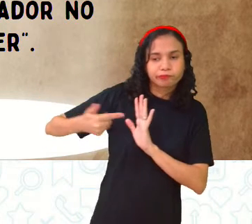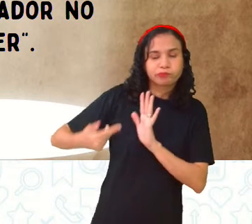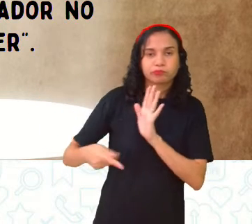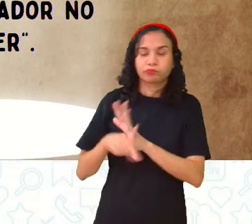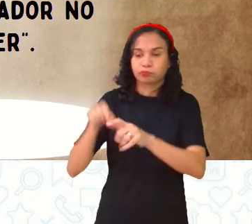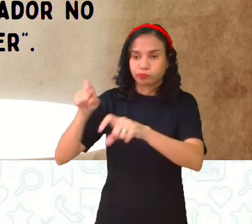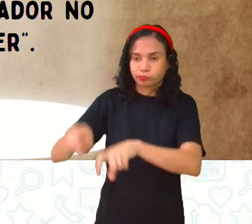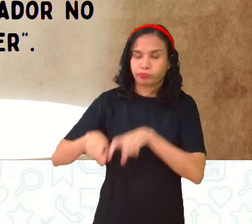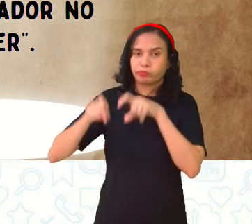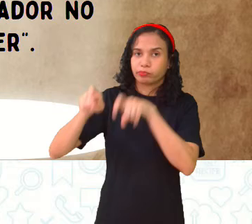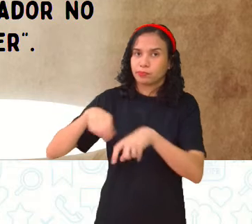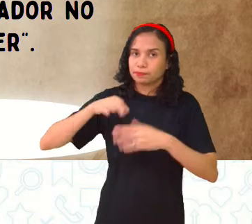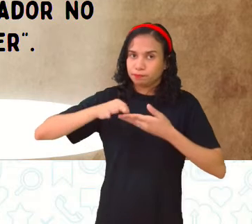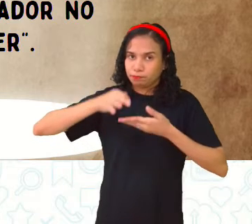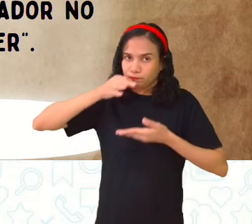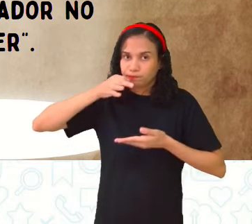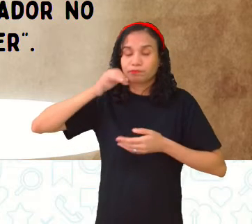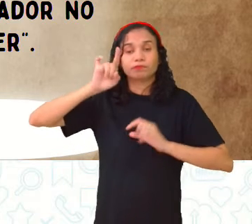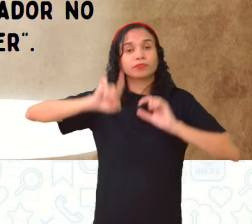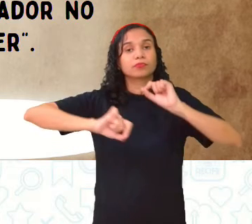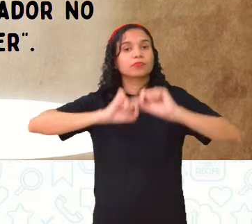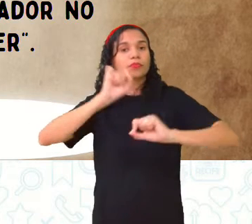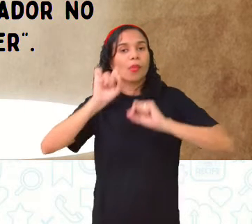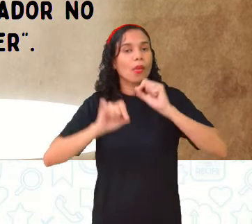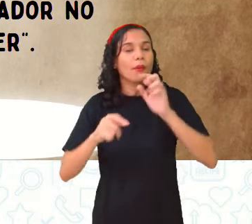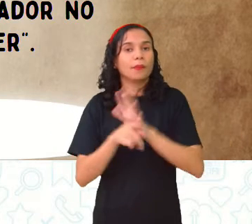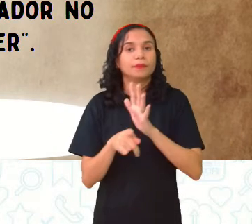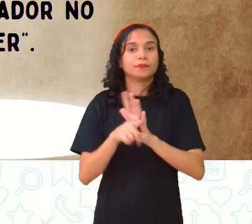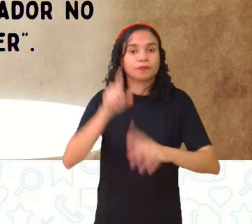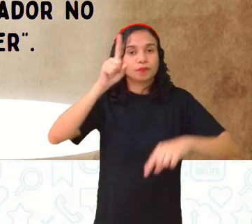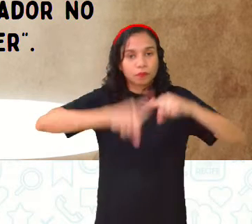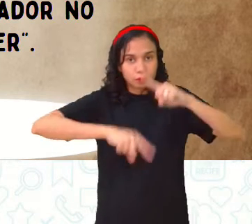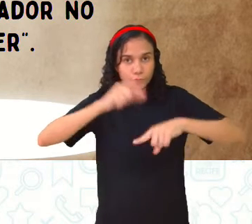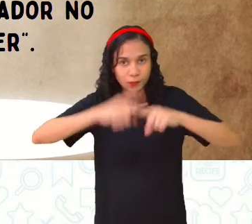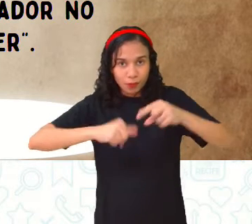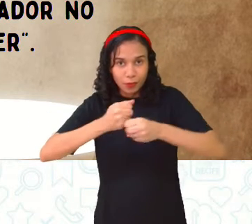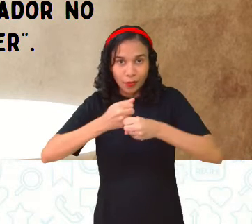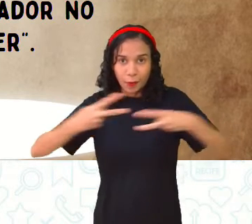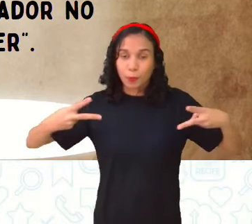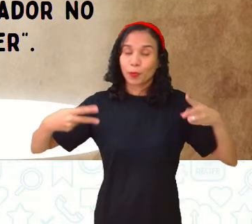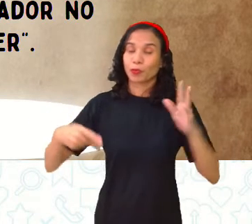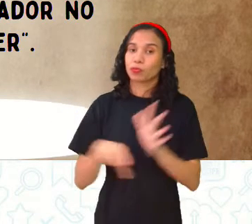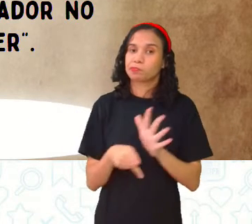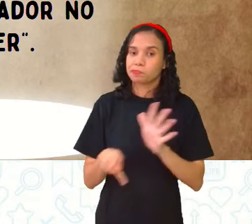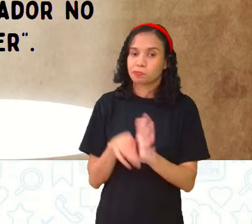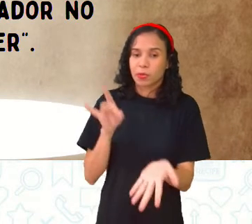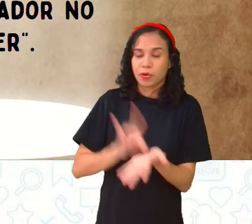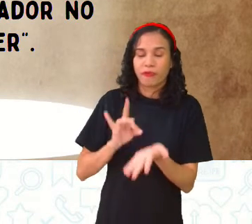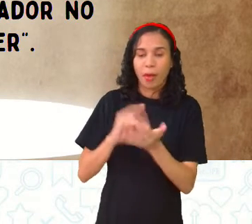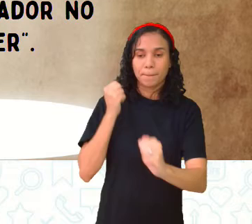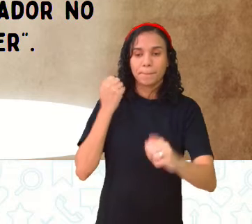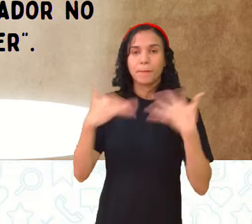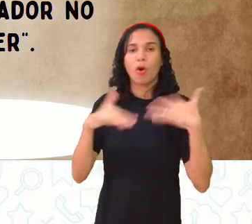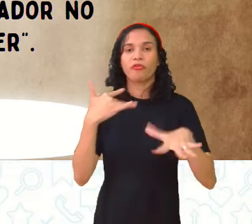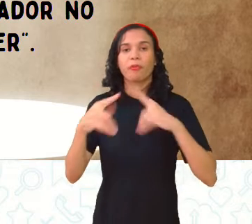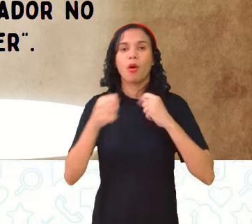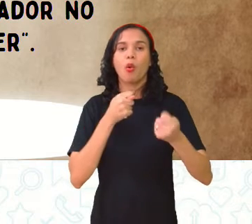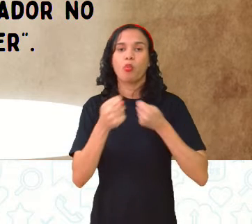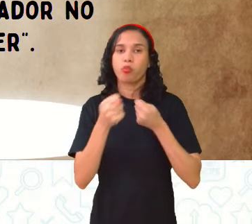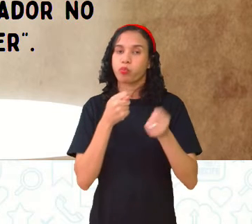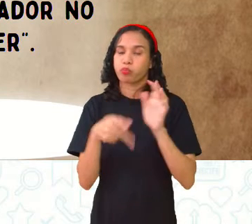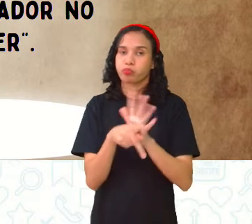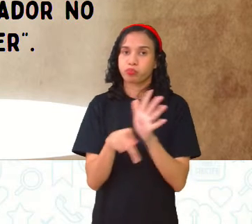ali de café, que era aquele produto que girou, né, moveu a